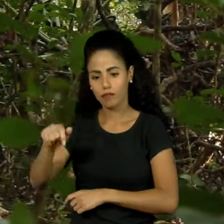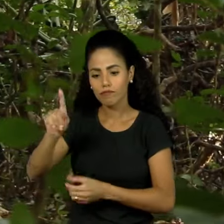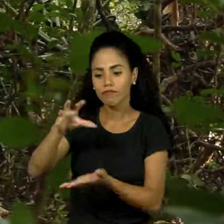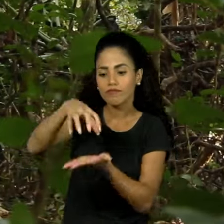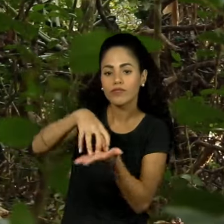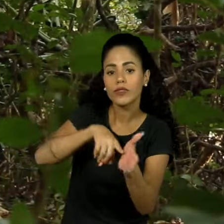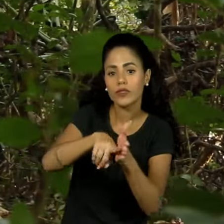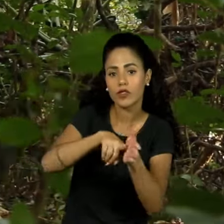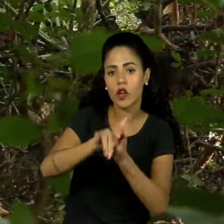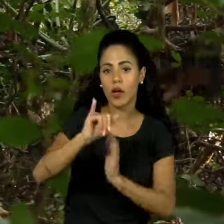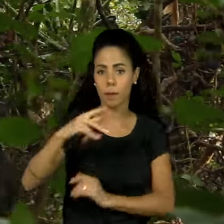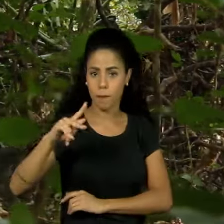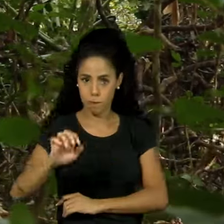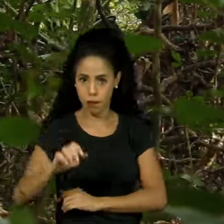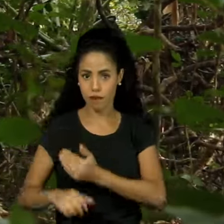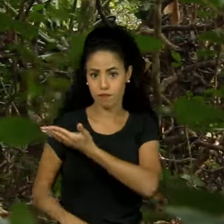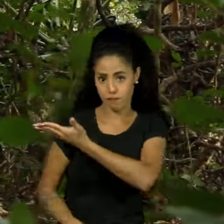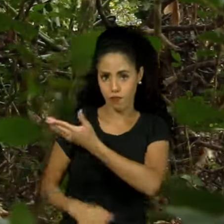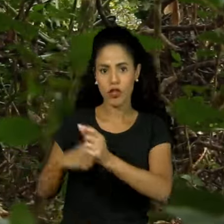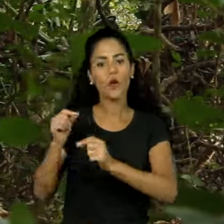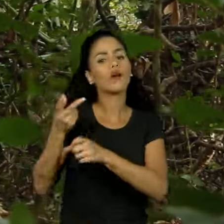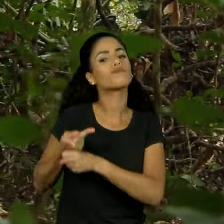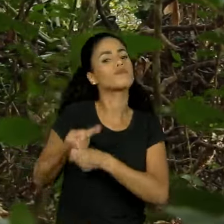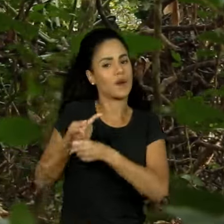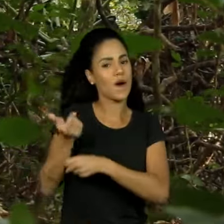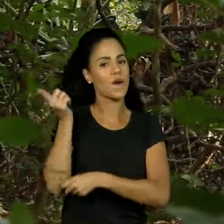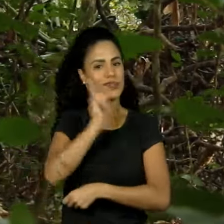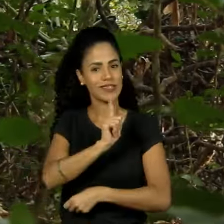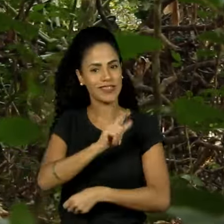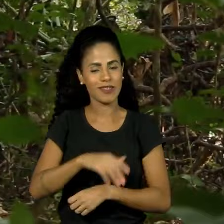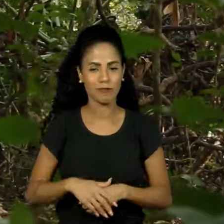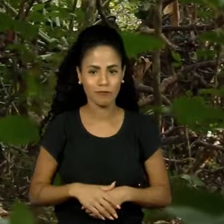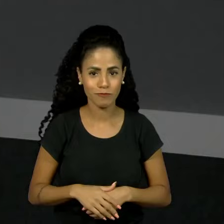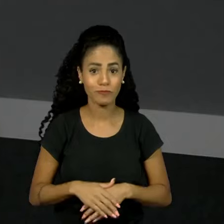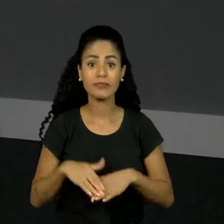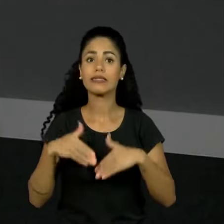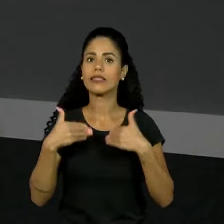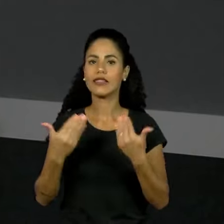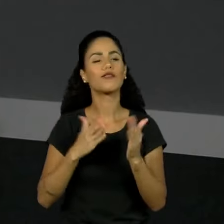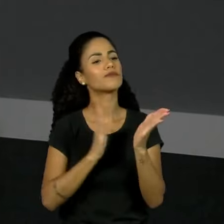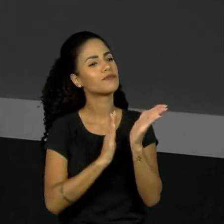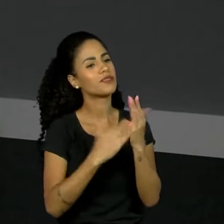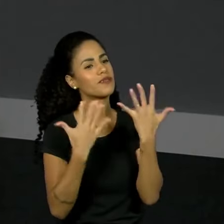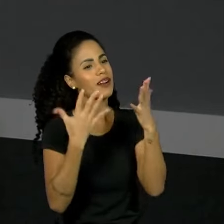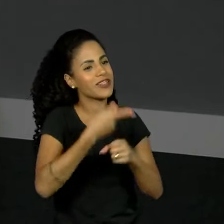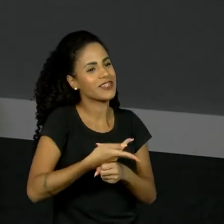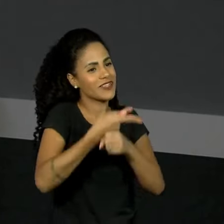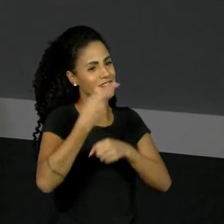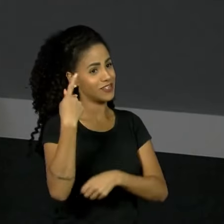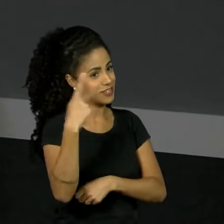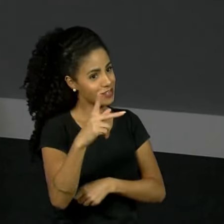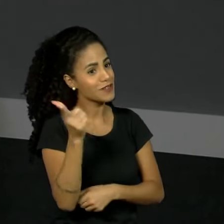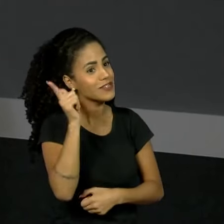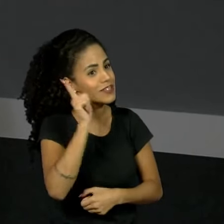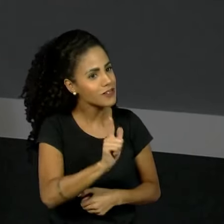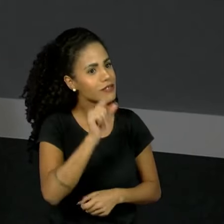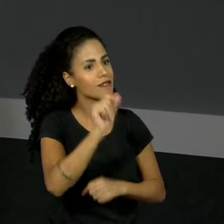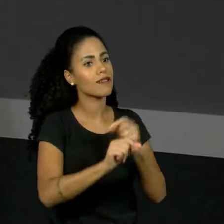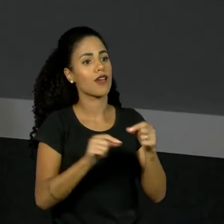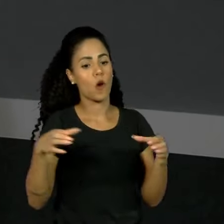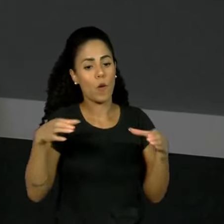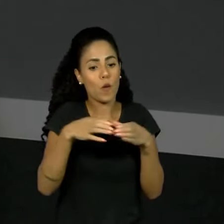Pesquisas Ecológicas, o IP, foi premiada. Em primeiro lugar, parabéns pelo prêmio que você ganhou, uma das